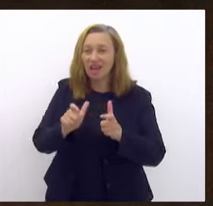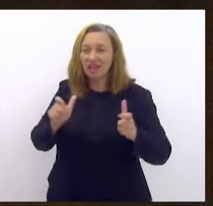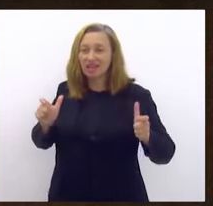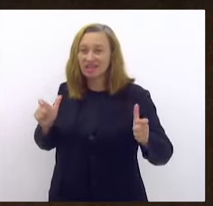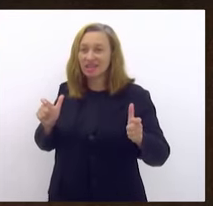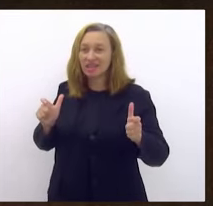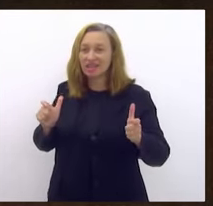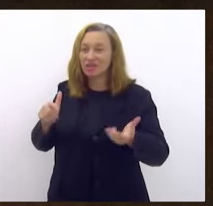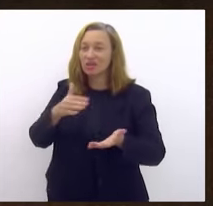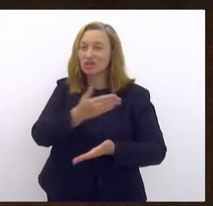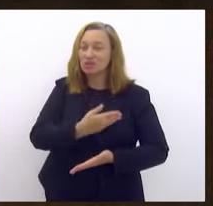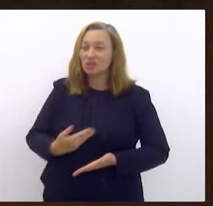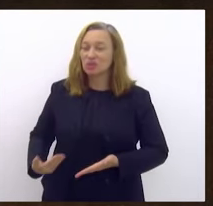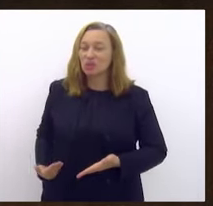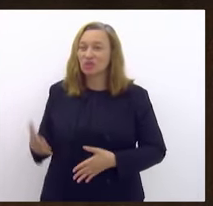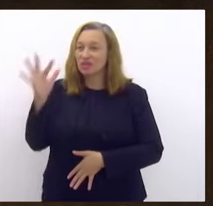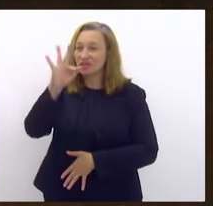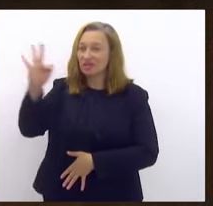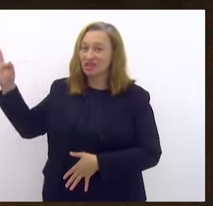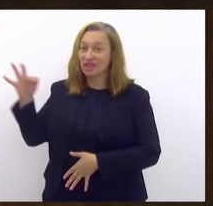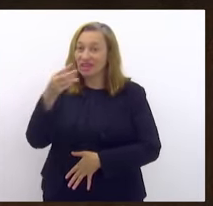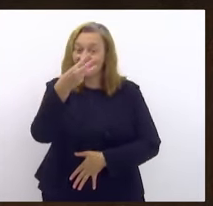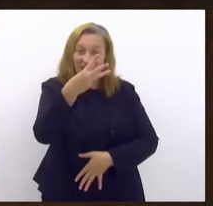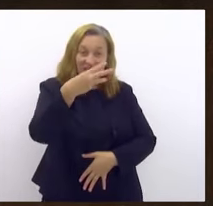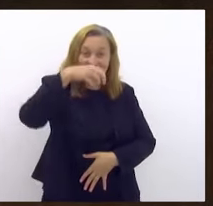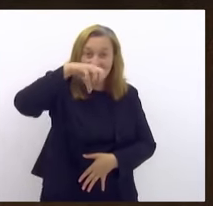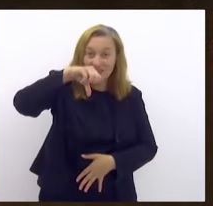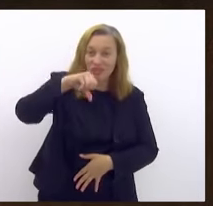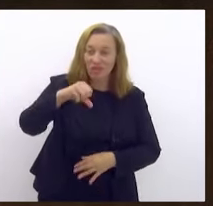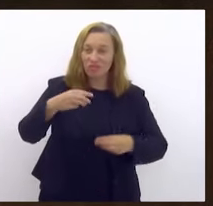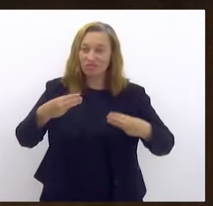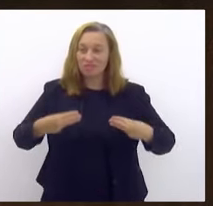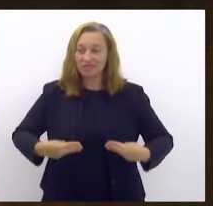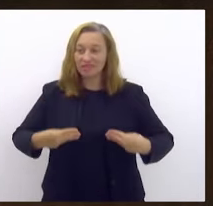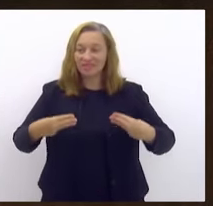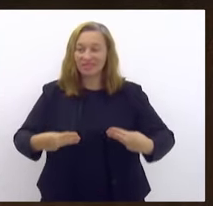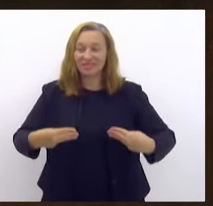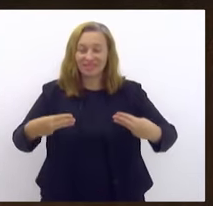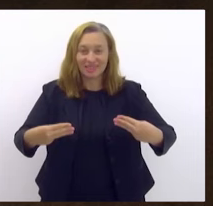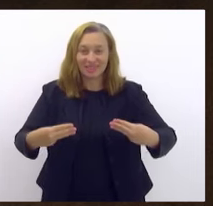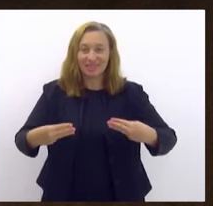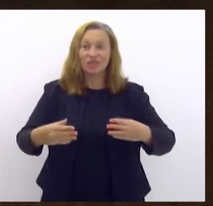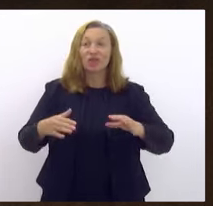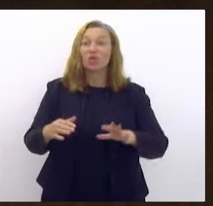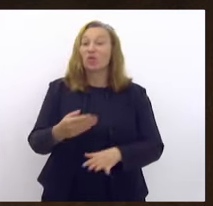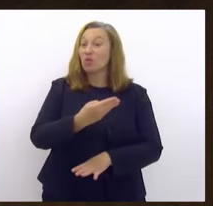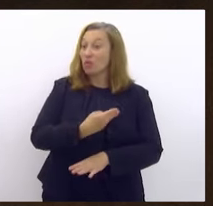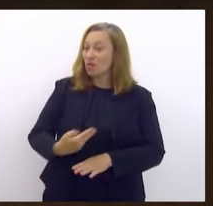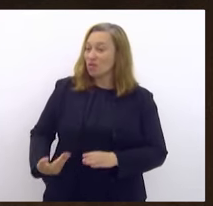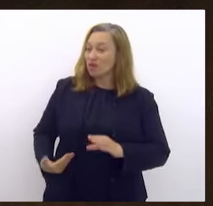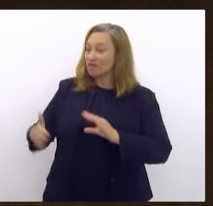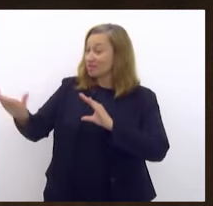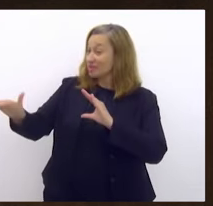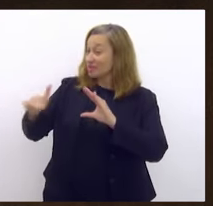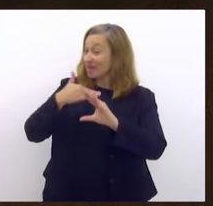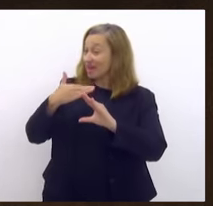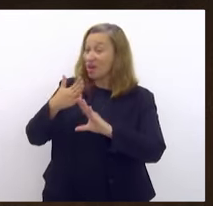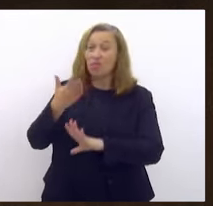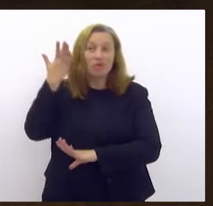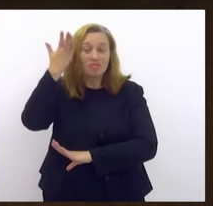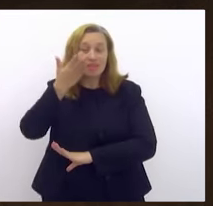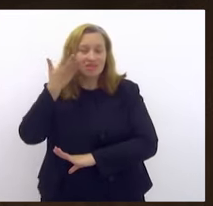federal, que hoje bate recorde com 39 ministérios. O governo está mandando para cá uma mensagem